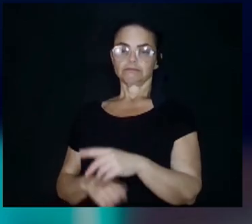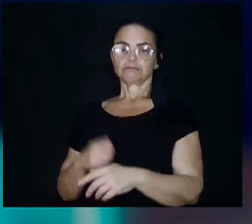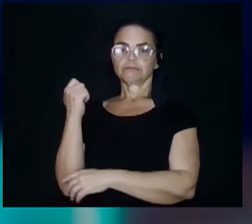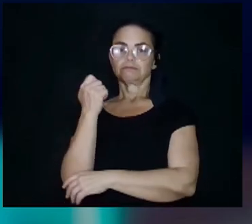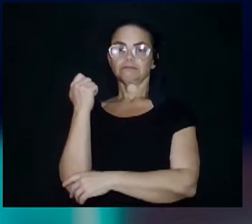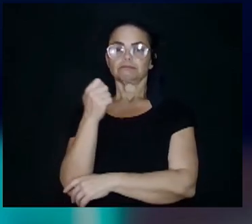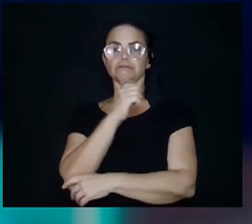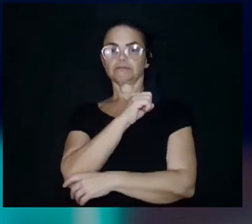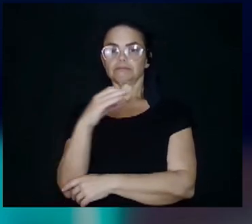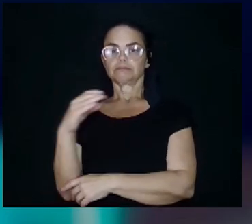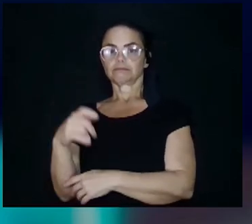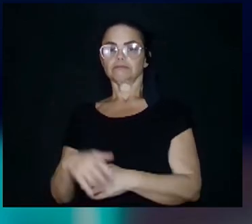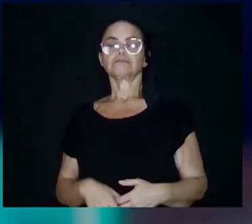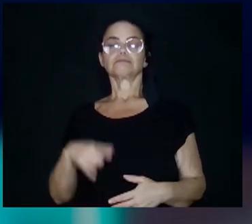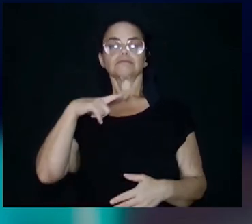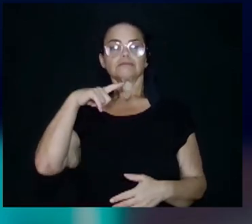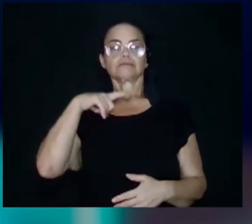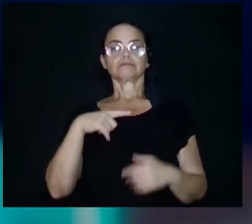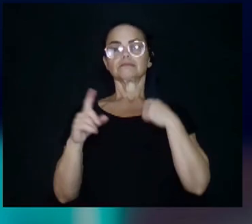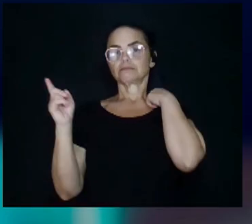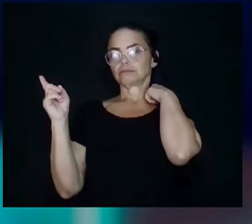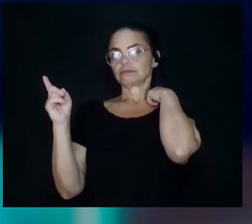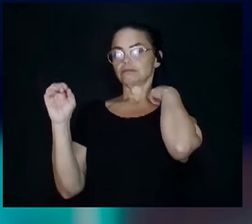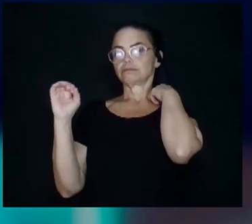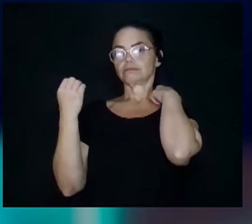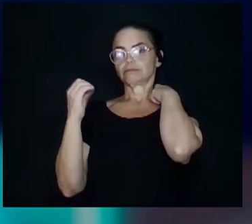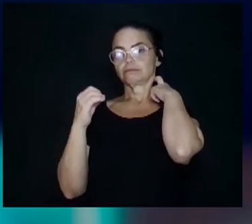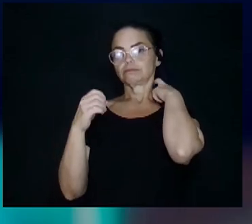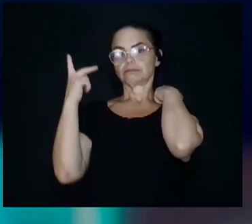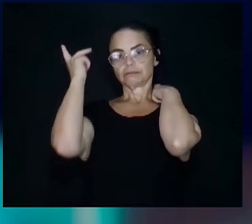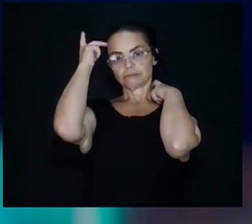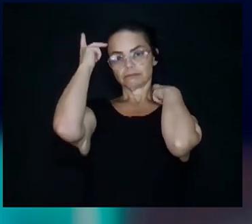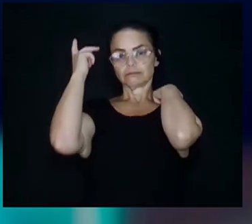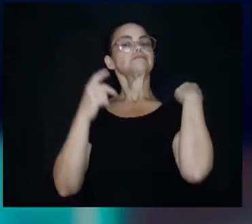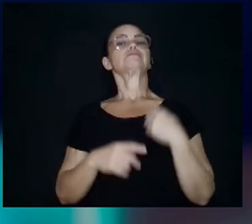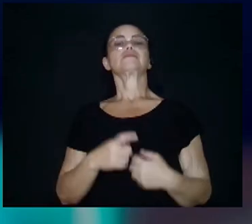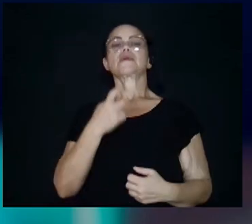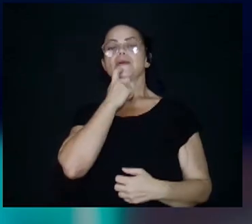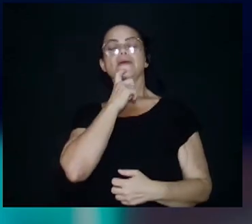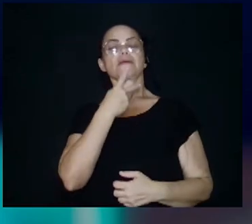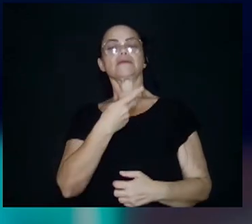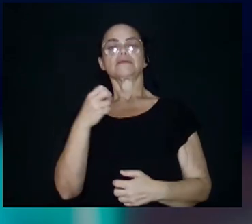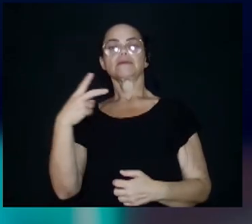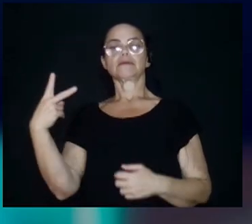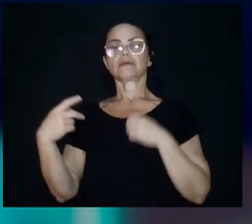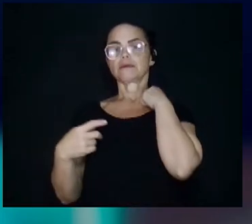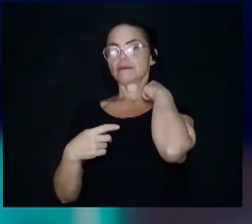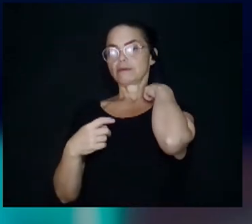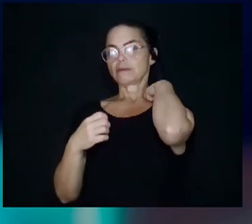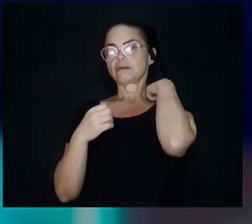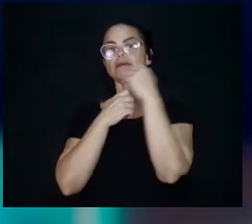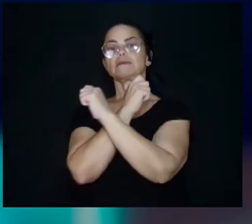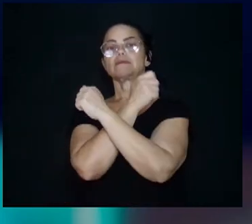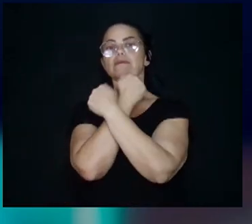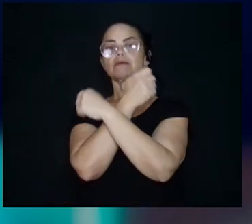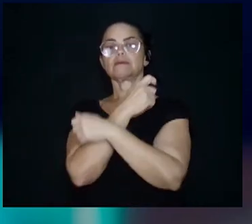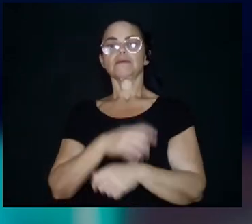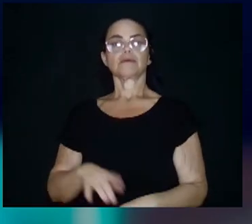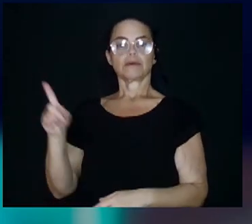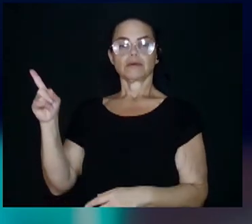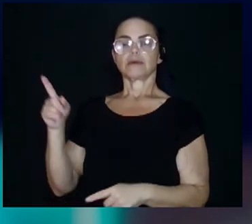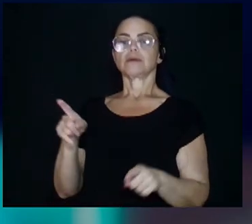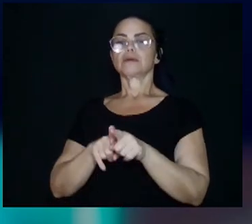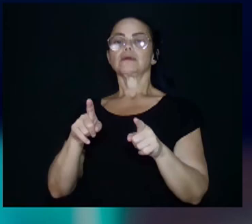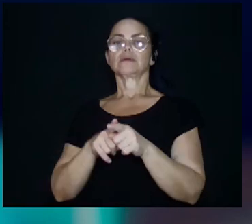já estivemos em Porto Alegre, São Paulo, aqui em Campinas, em 2022, na PUC, também coordenado